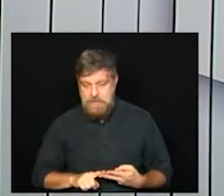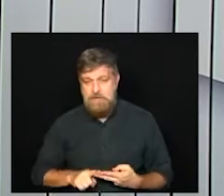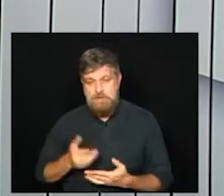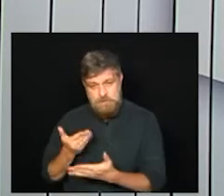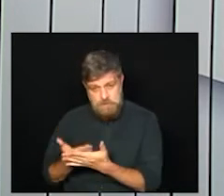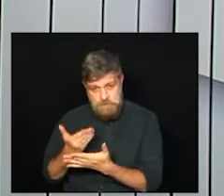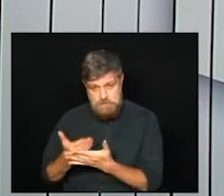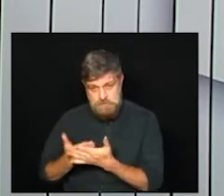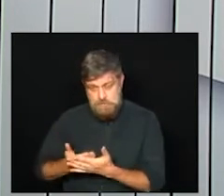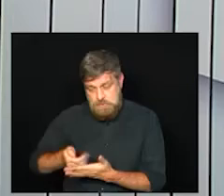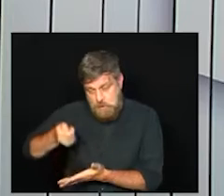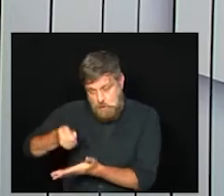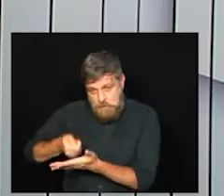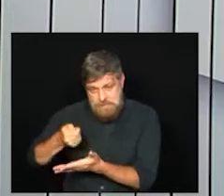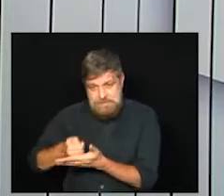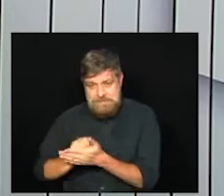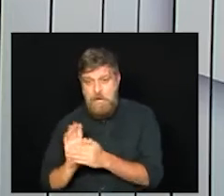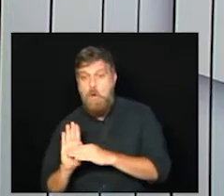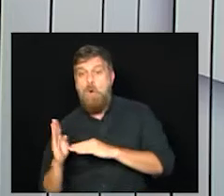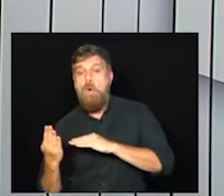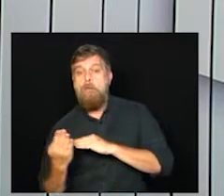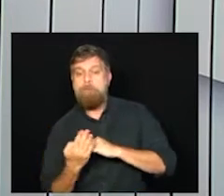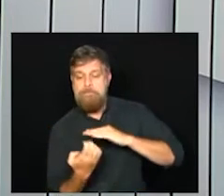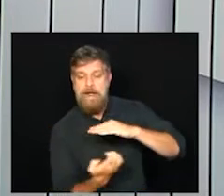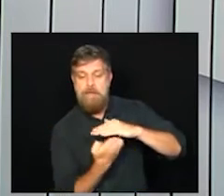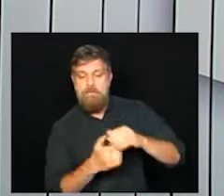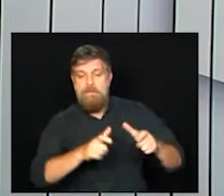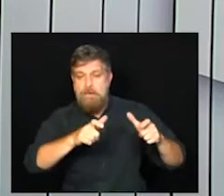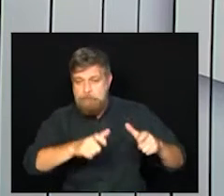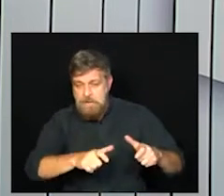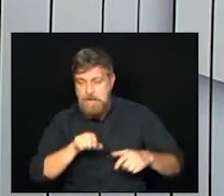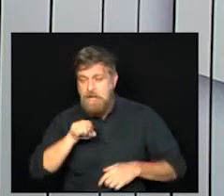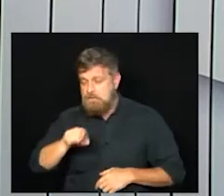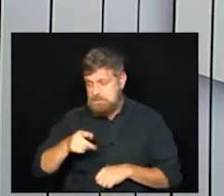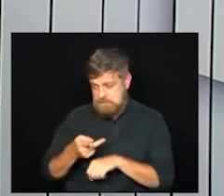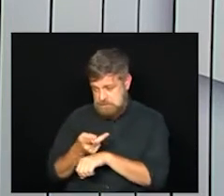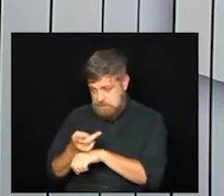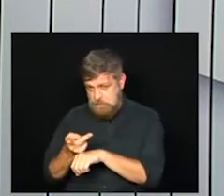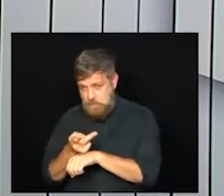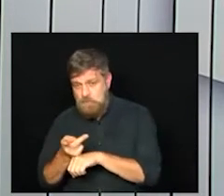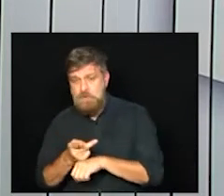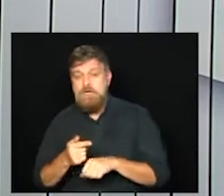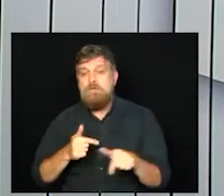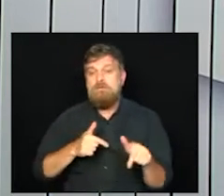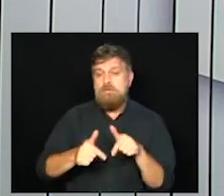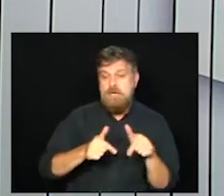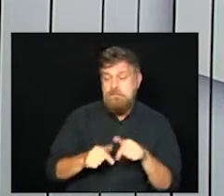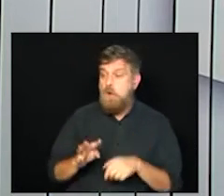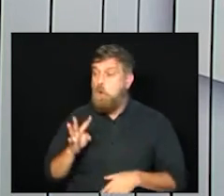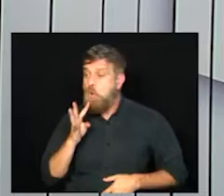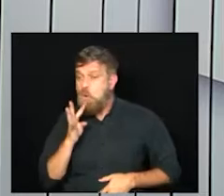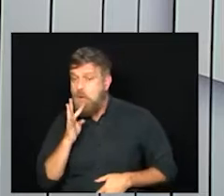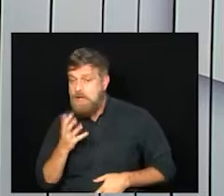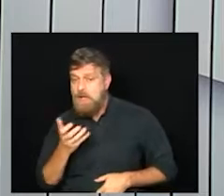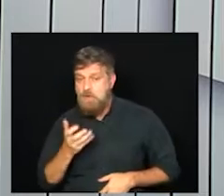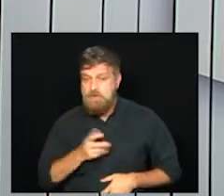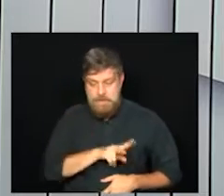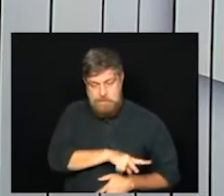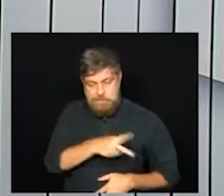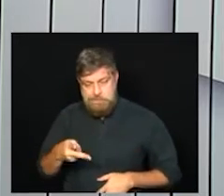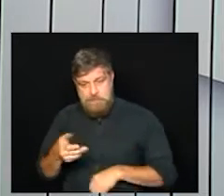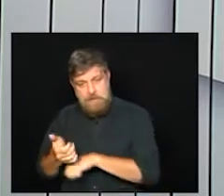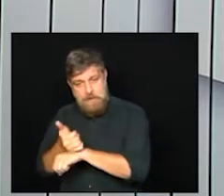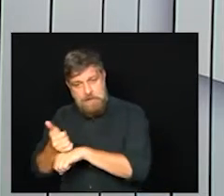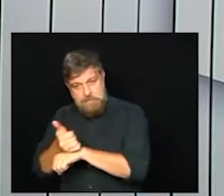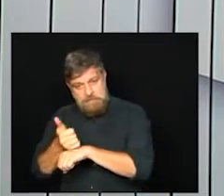escolaridade exigida, o bairro onde fica esta empresa, você que está precisando de um emprego, conhece alguém ou quer mudar de área,